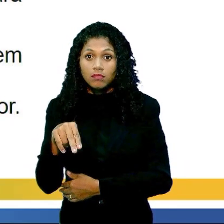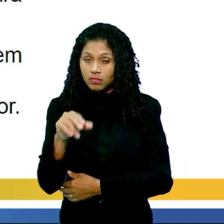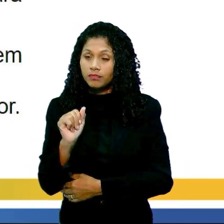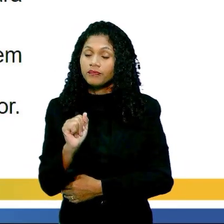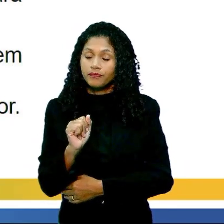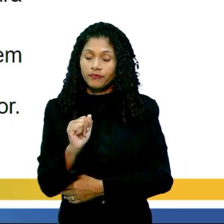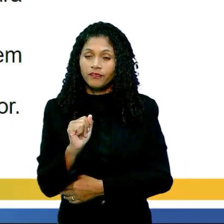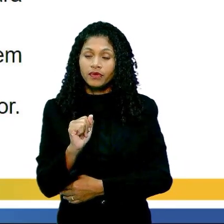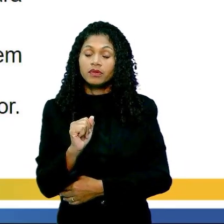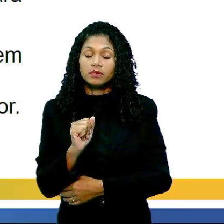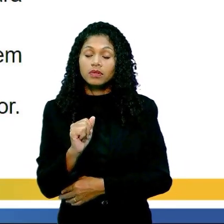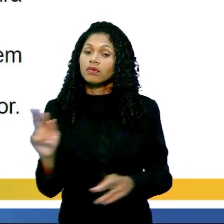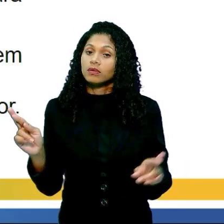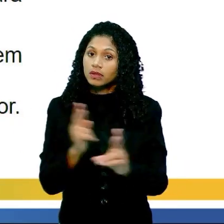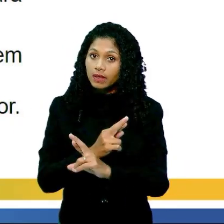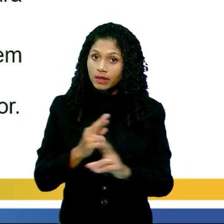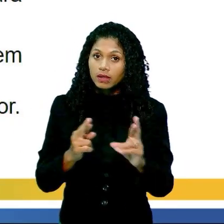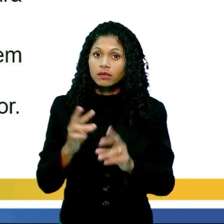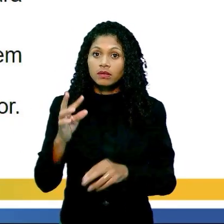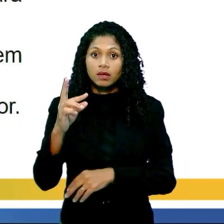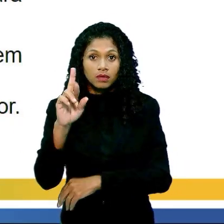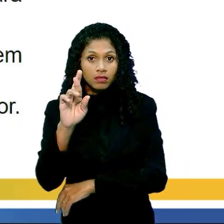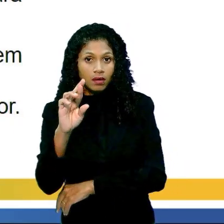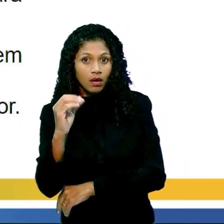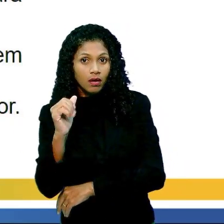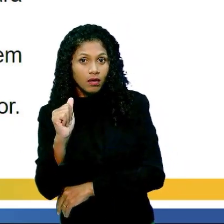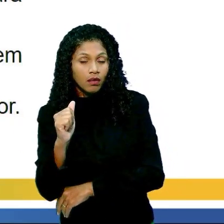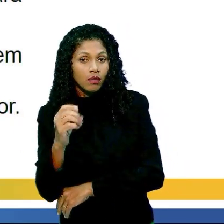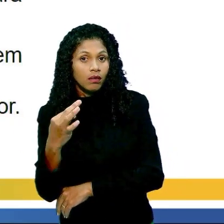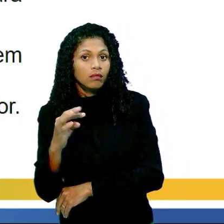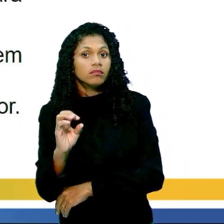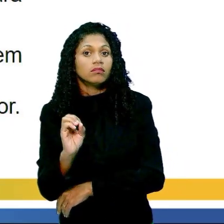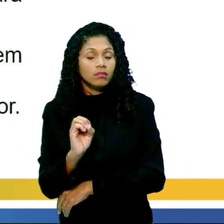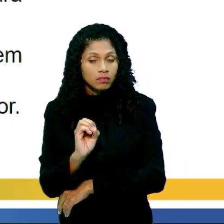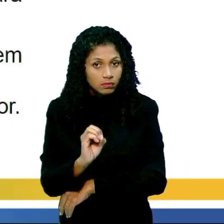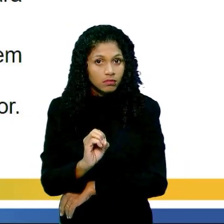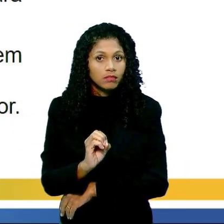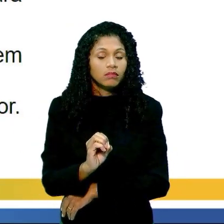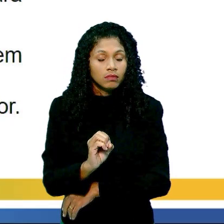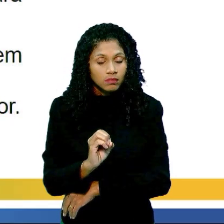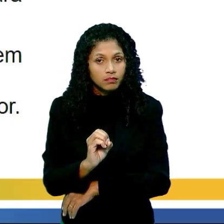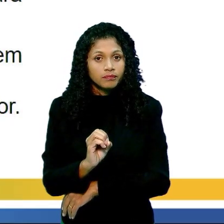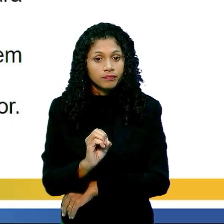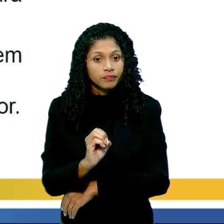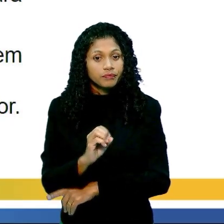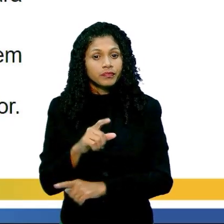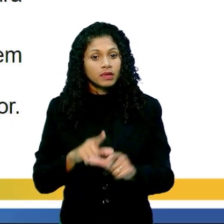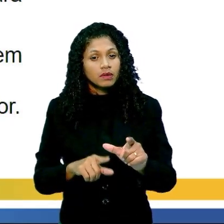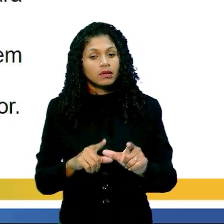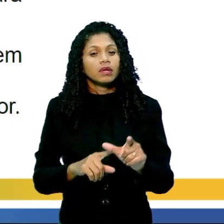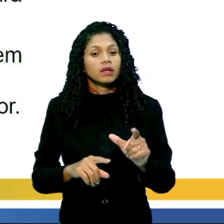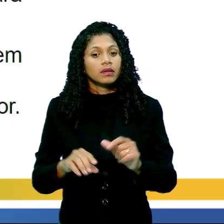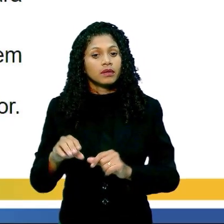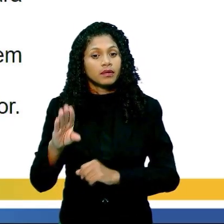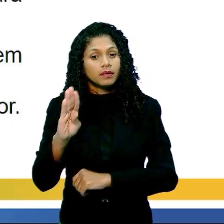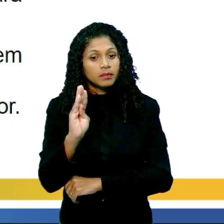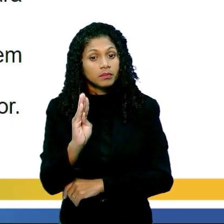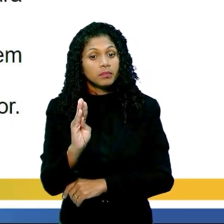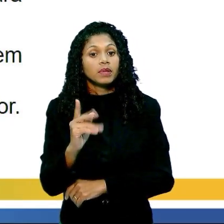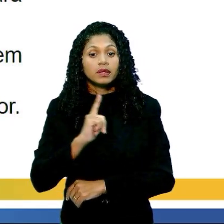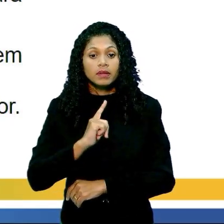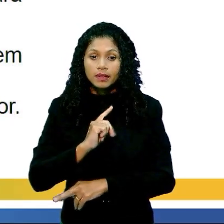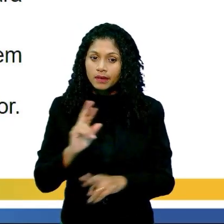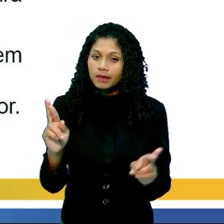aos ratos, né? A questão aí da produção dessa morfina. Então, você vê aí que a letra B, ela tem, sim, algo relacionado